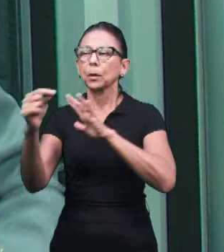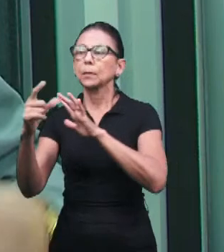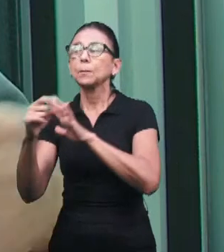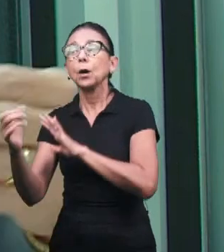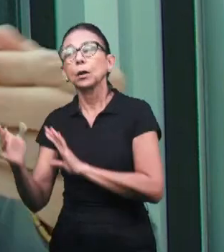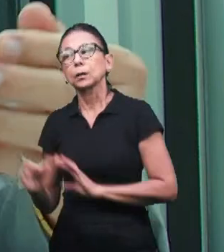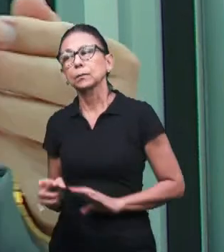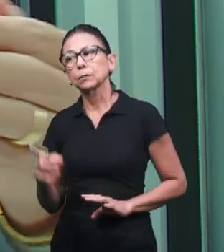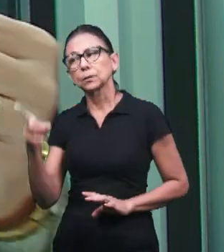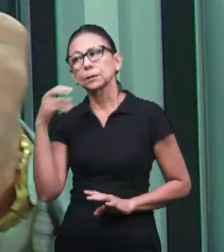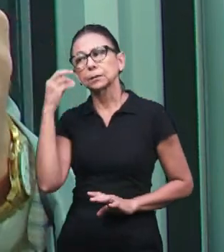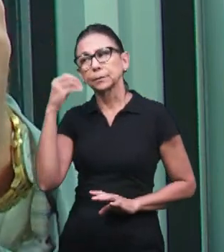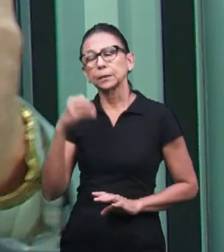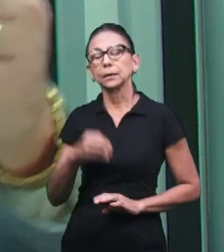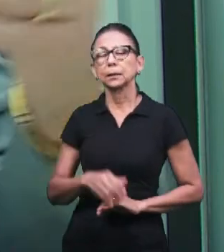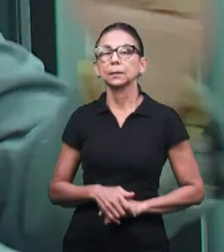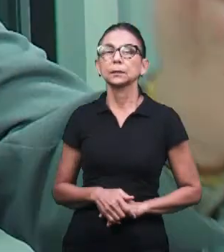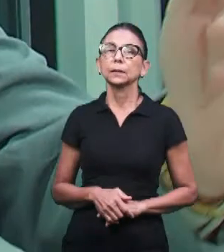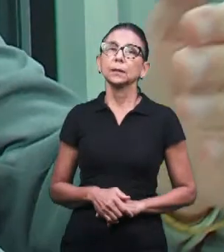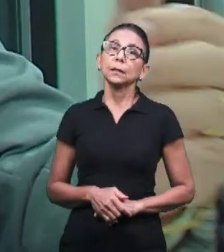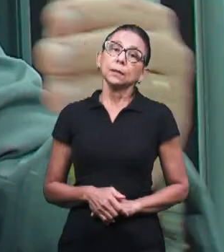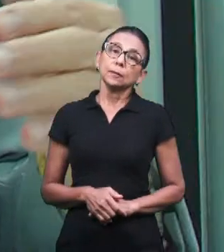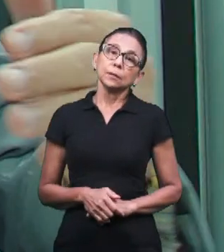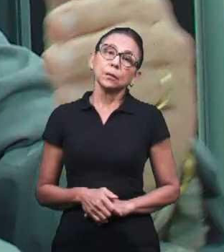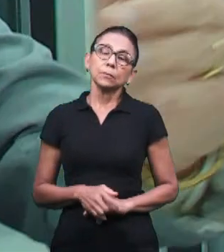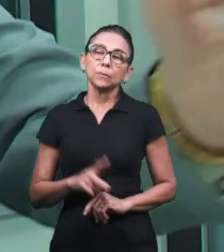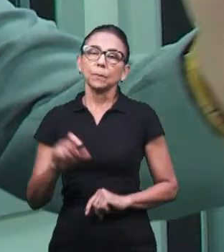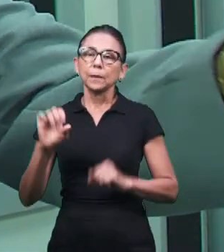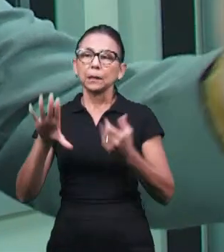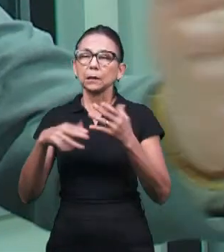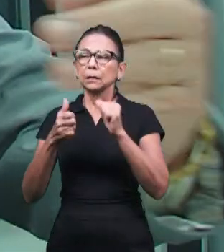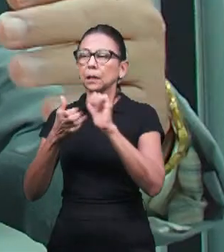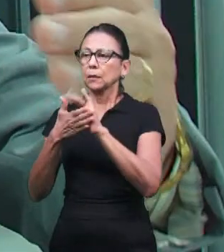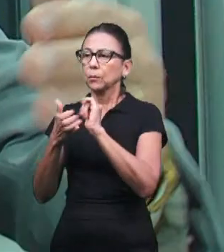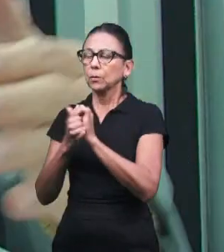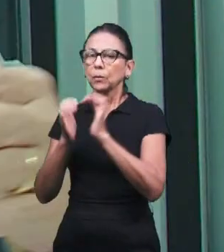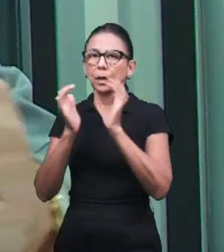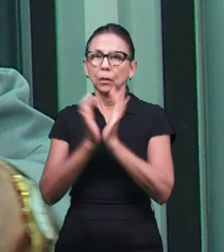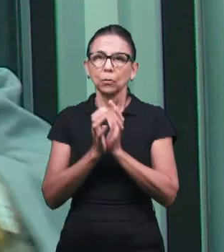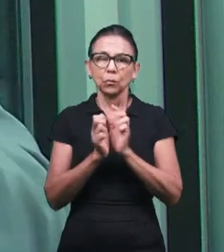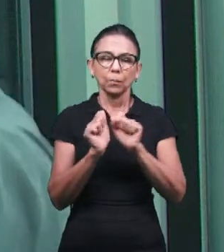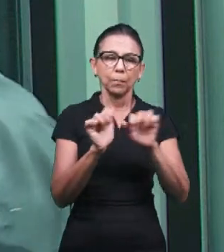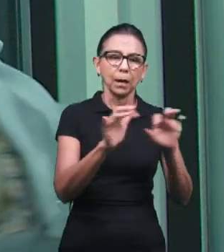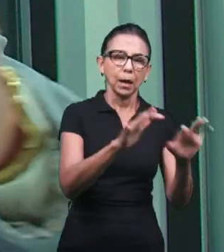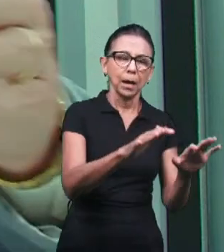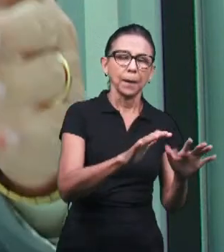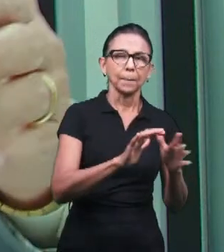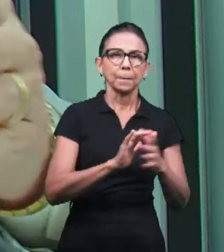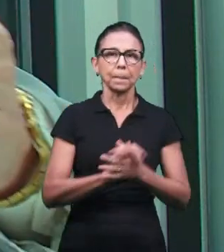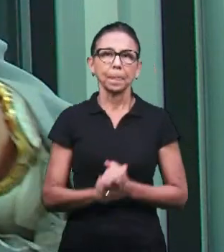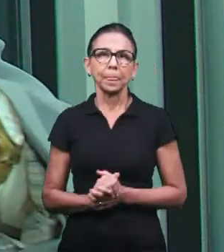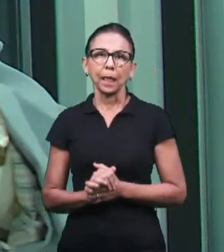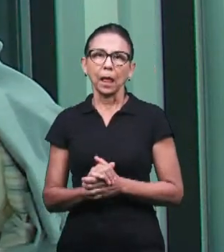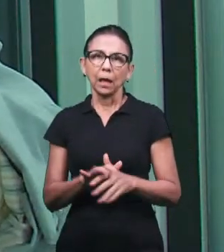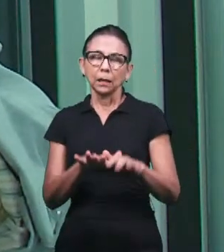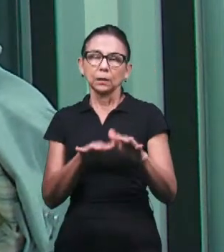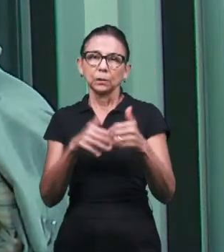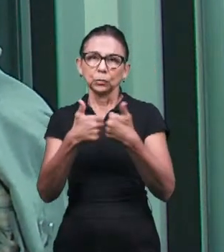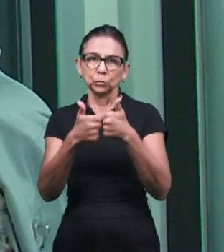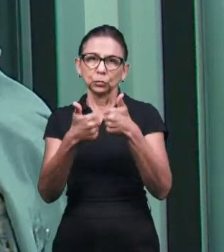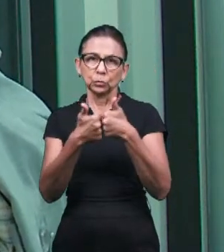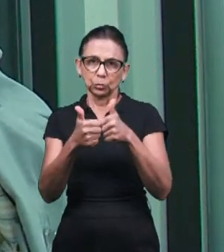conhece. Nós fizemos o seguinte: cantávamos o louvor, dispersávamos um pouco, de modo tal que os ônibus, a